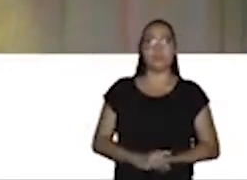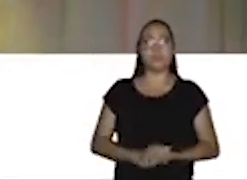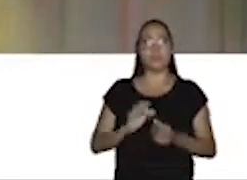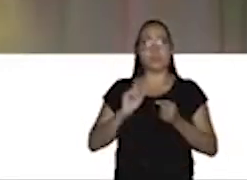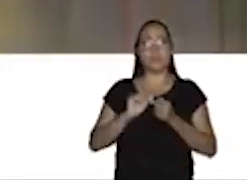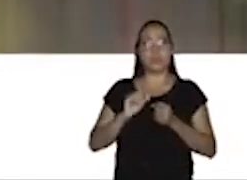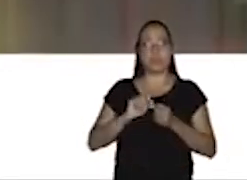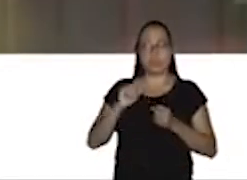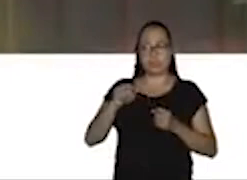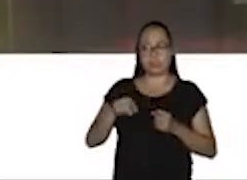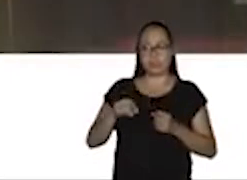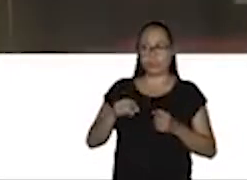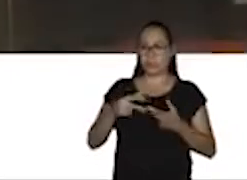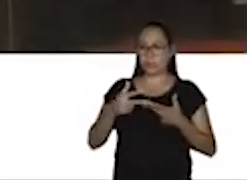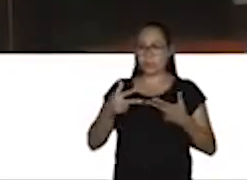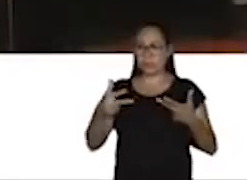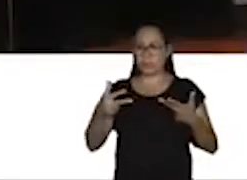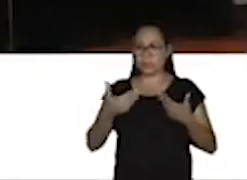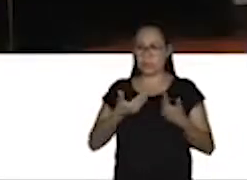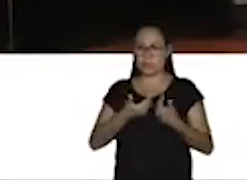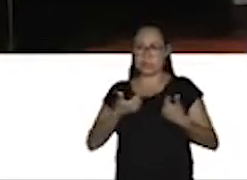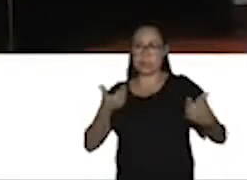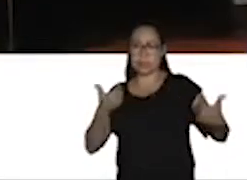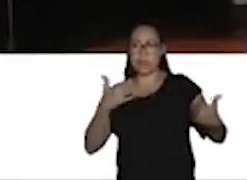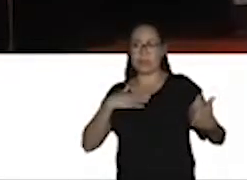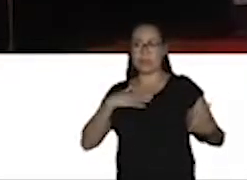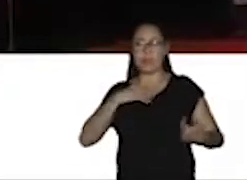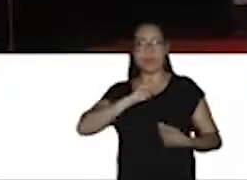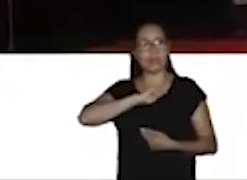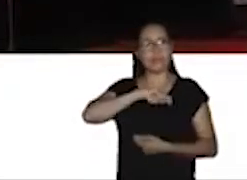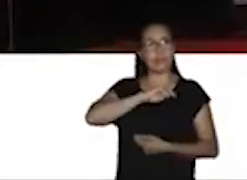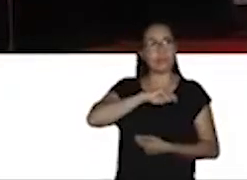fazendo esses bichos brutos afastar de mim a má intenção?